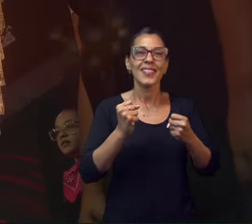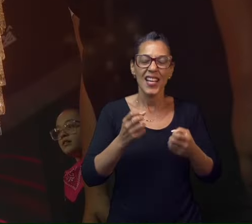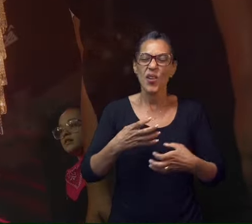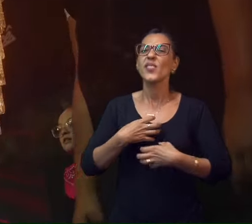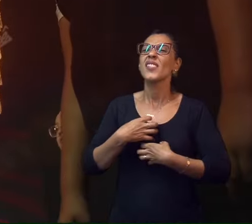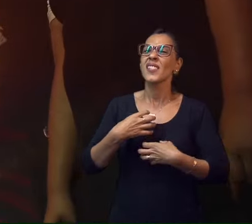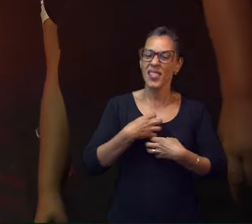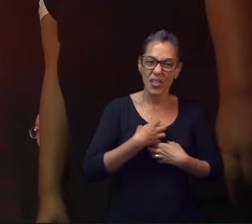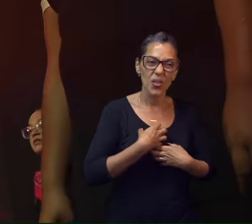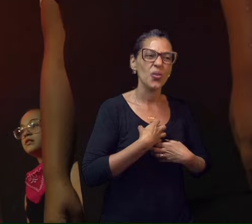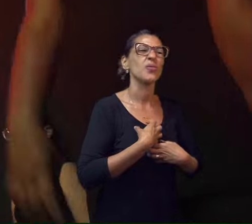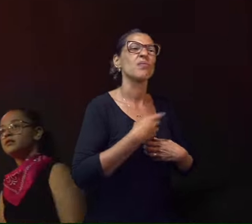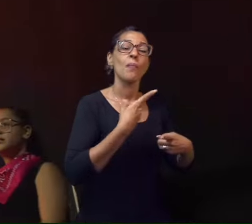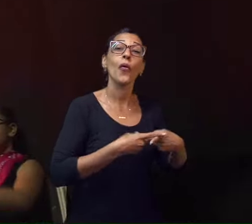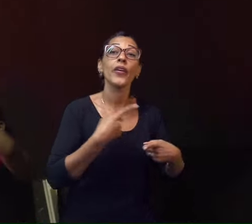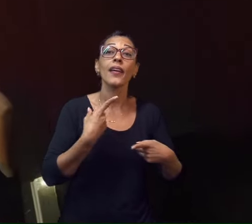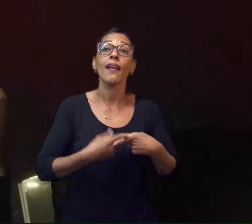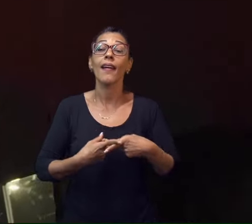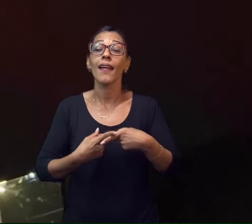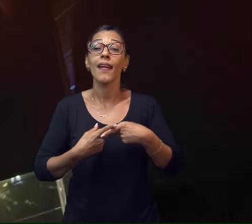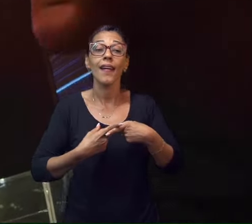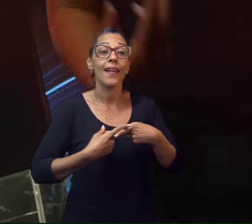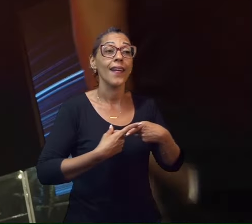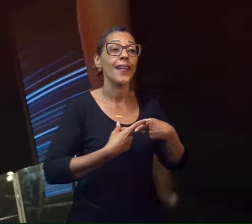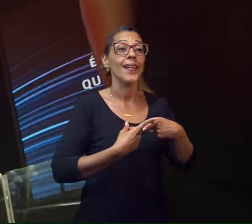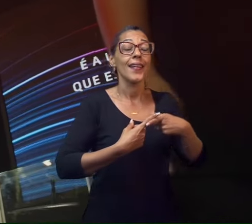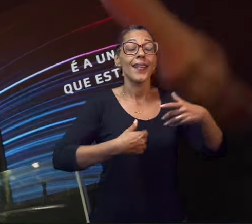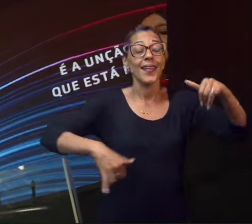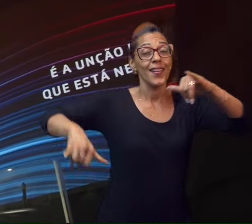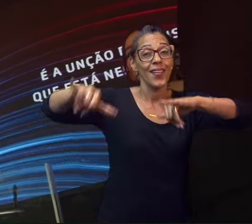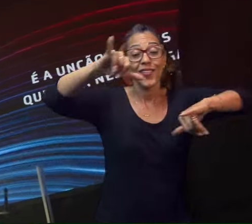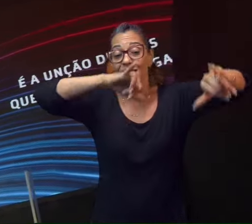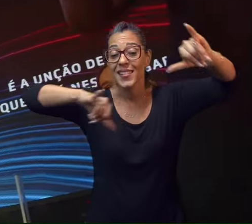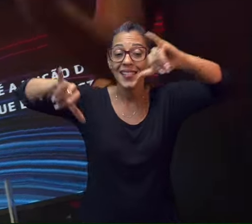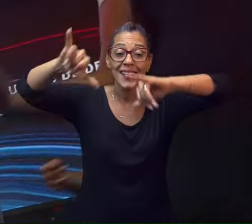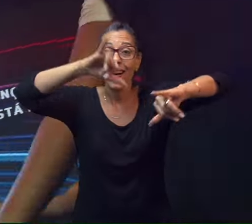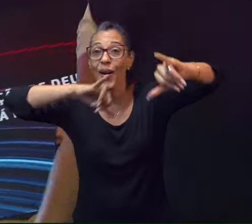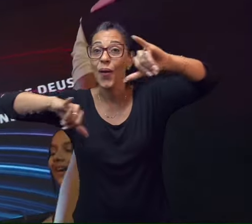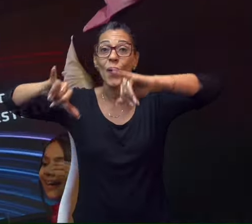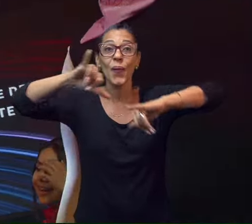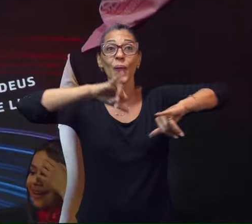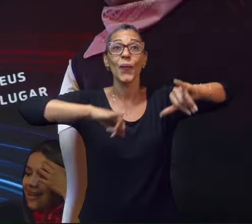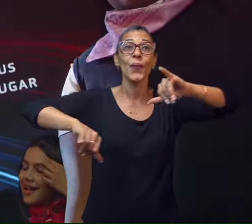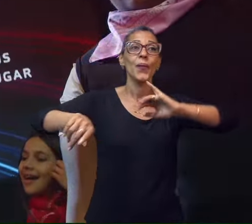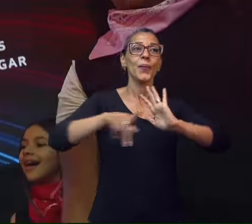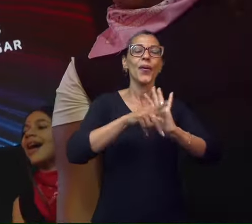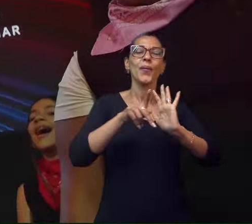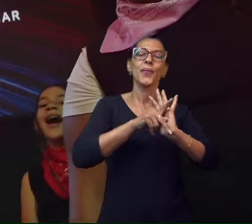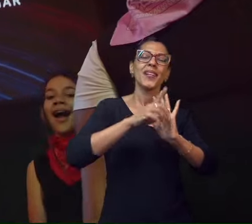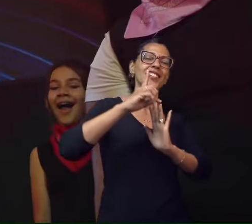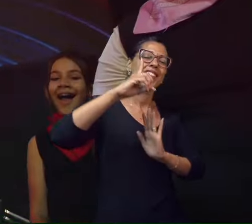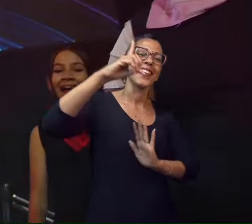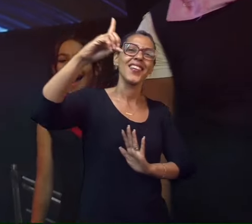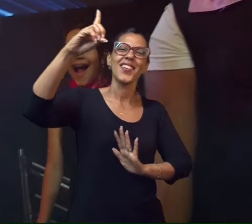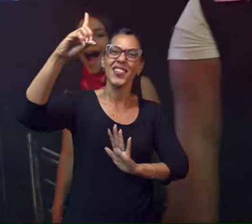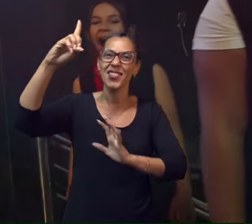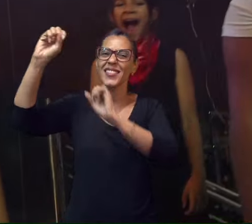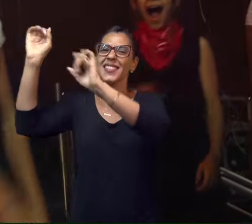é a unção de Deus que está neste lugar só igreja Diga a unção